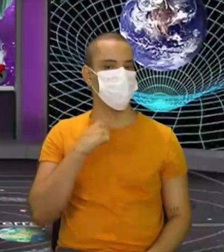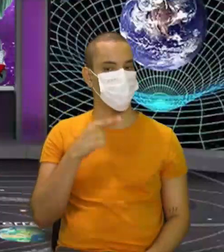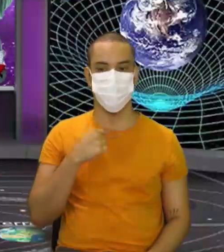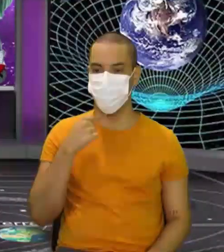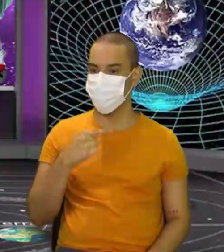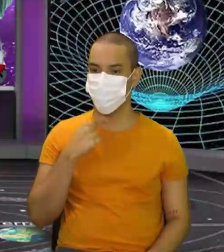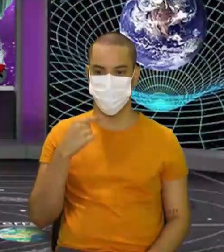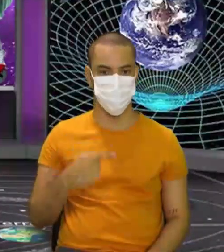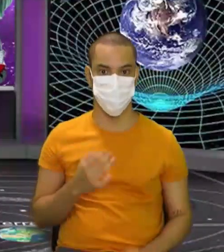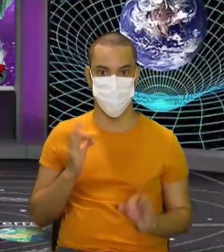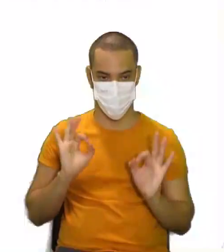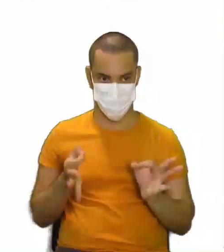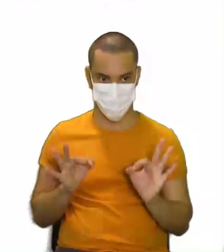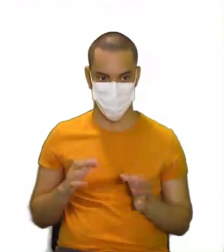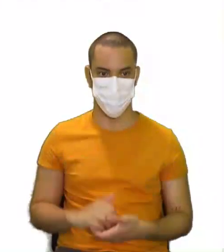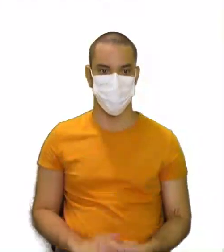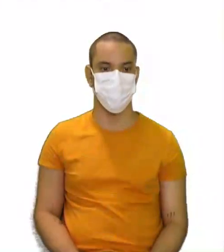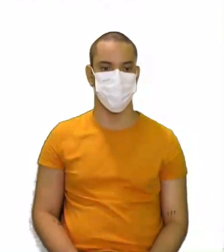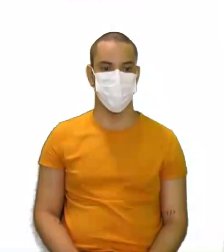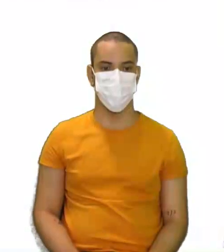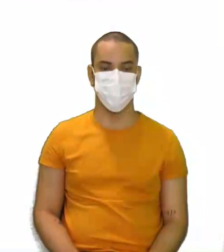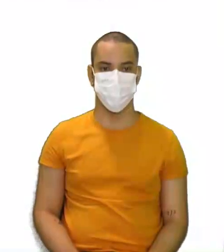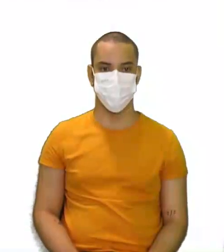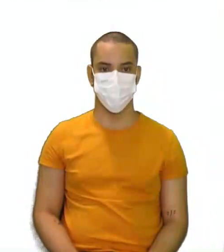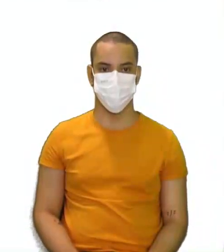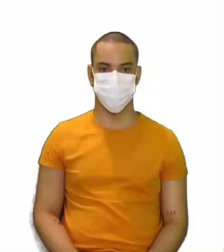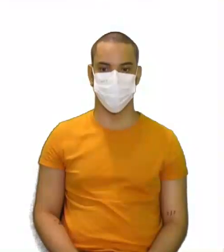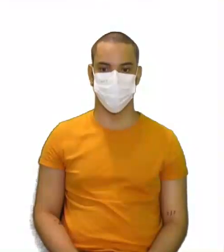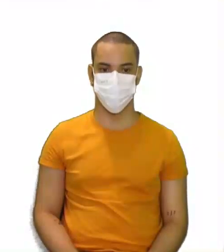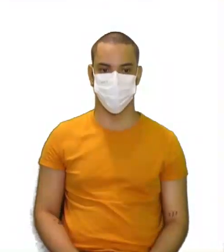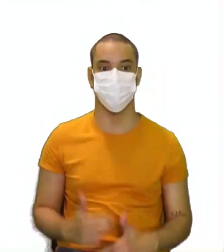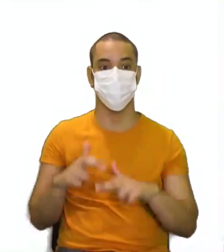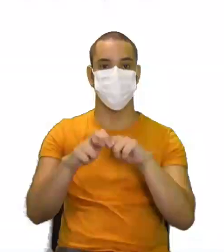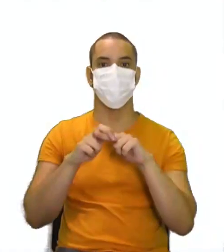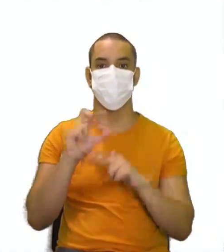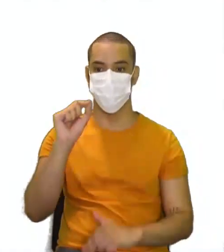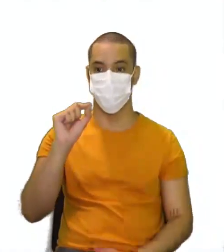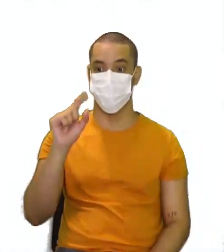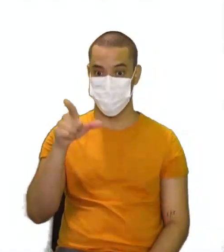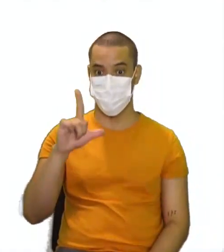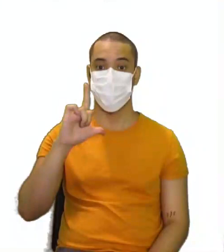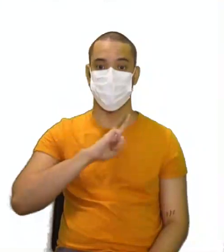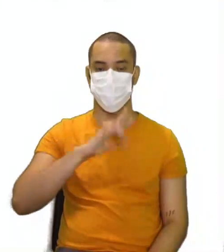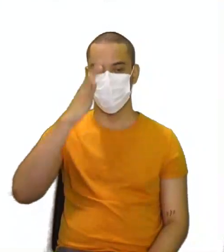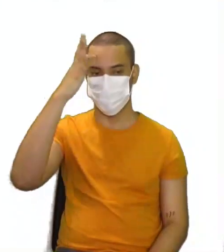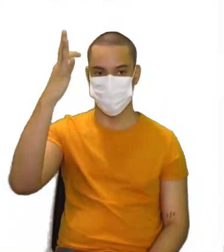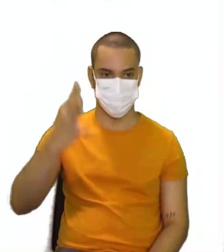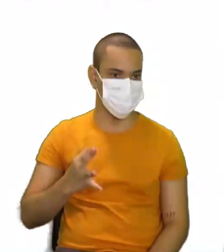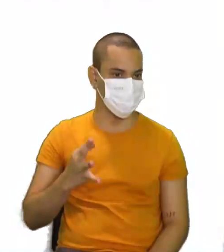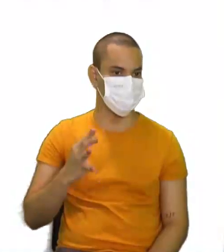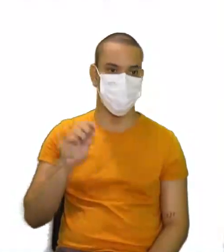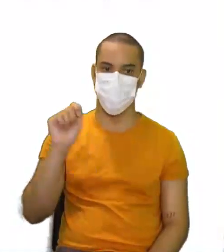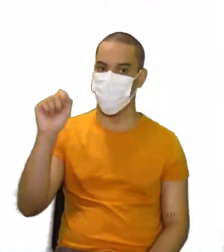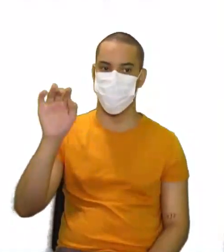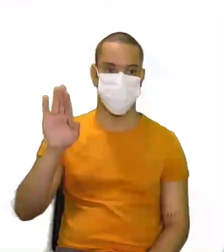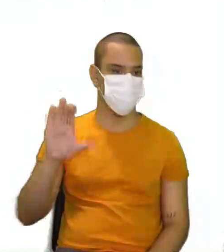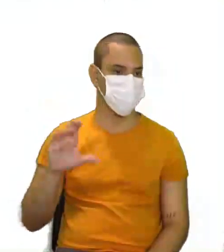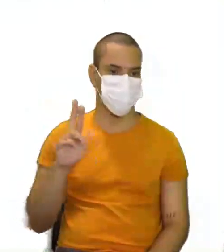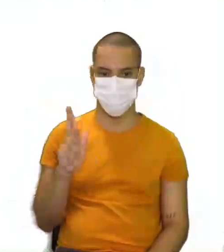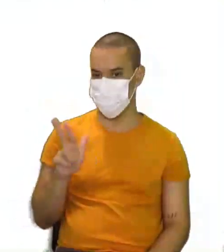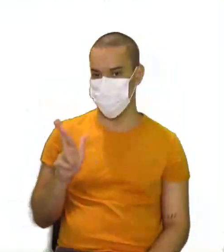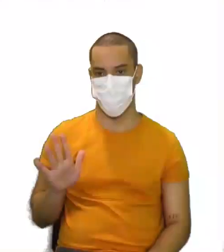beleza? Então, vamos lá, observar. Então, neste caso, eu tenho certeza que não é nem a A, nem a B, nem a